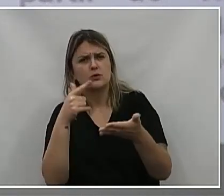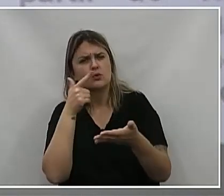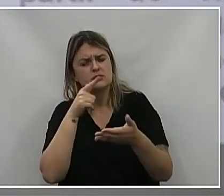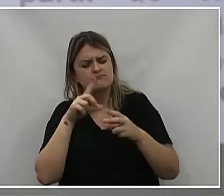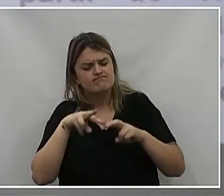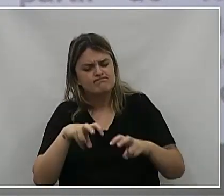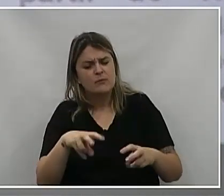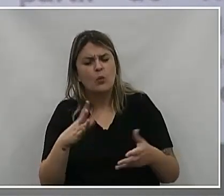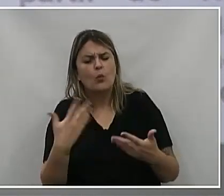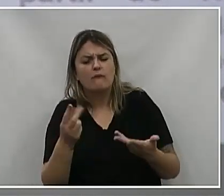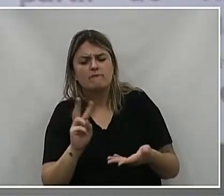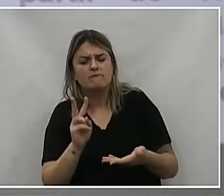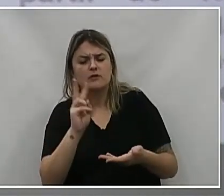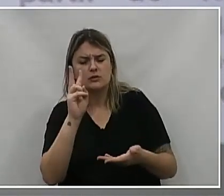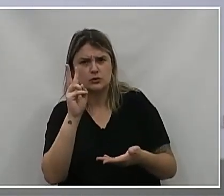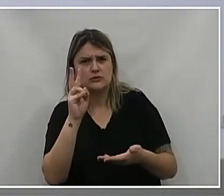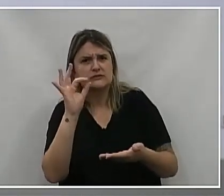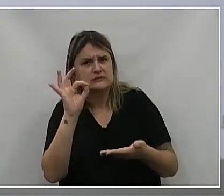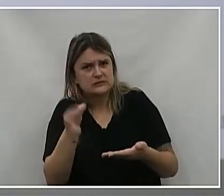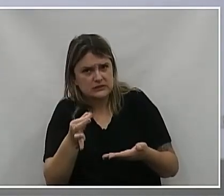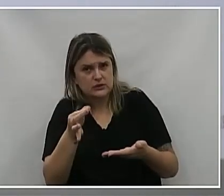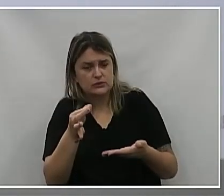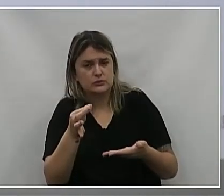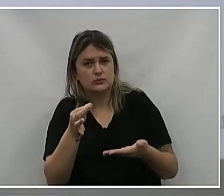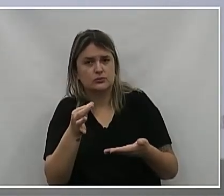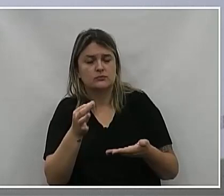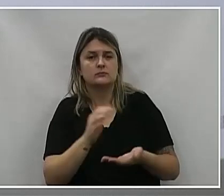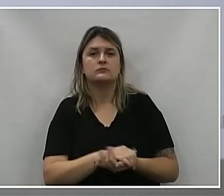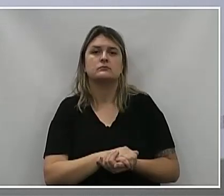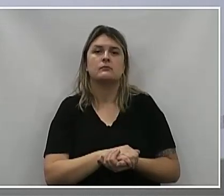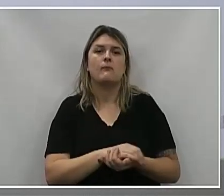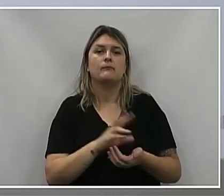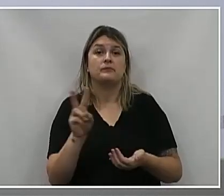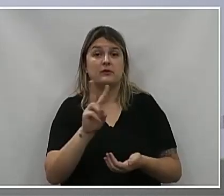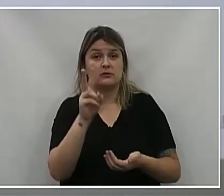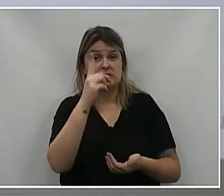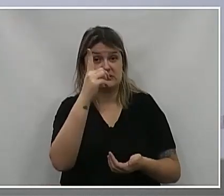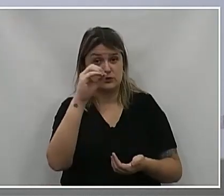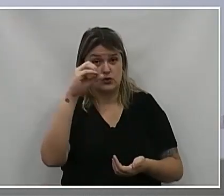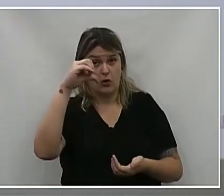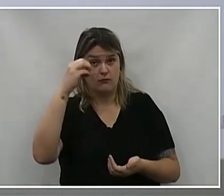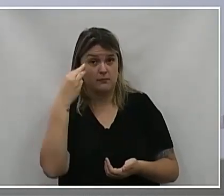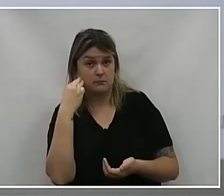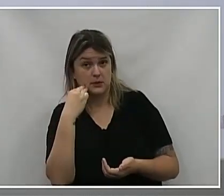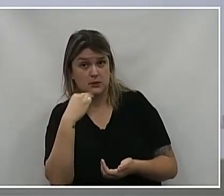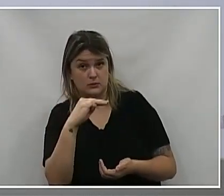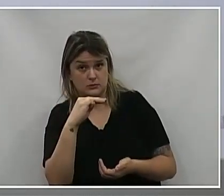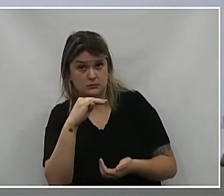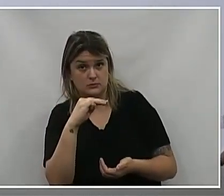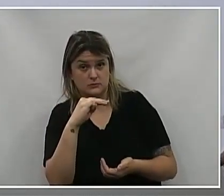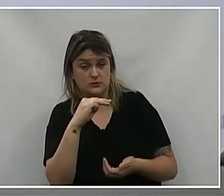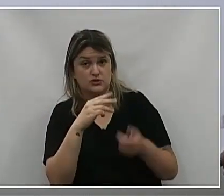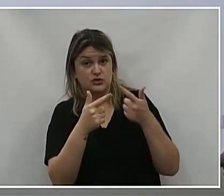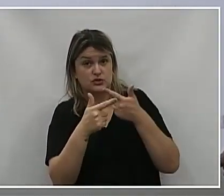os valores que seriam os definidos no contrato, né? O valor dos 109 milhões, nesses 23